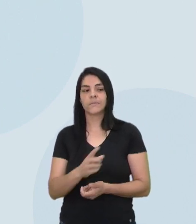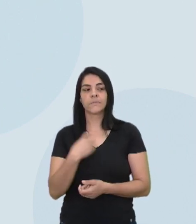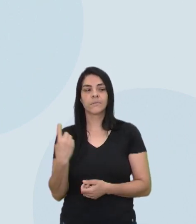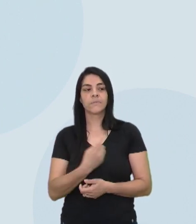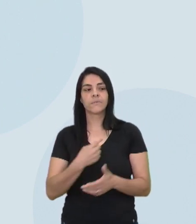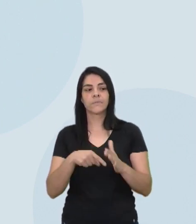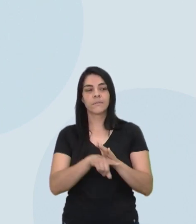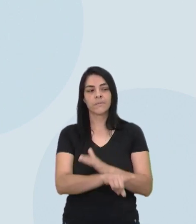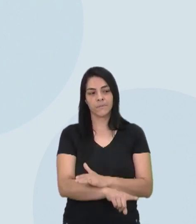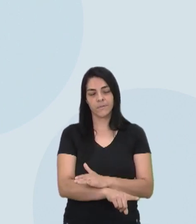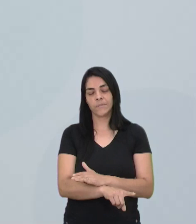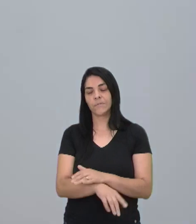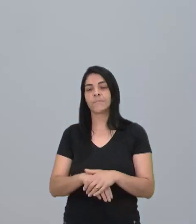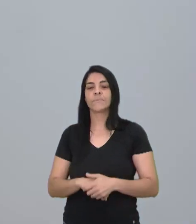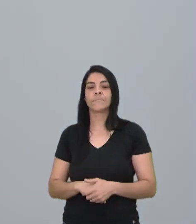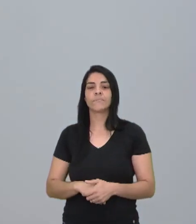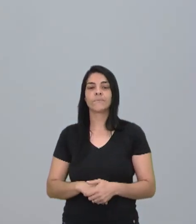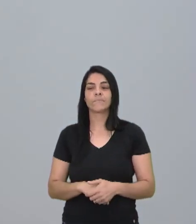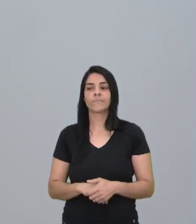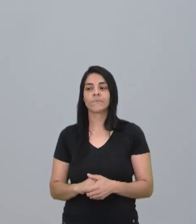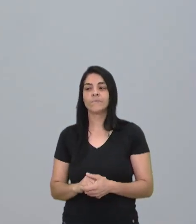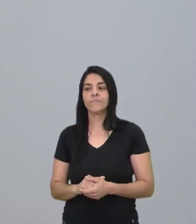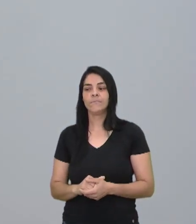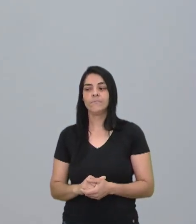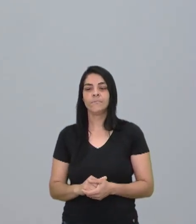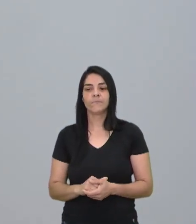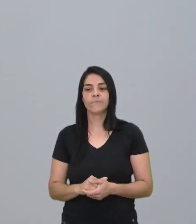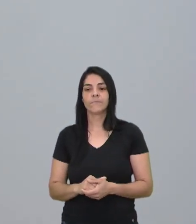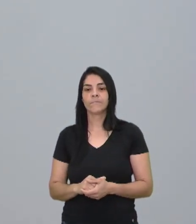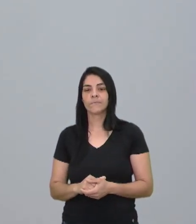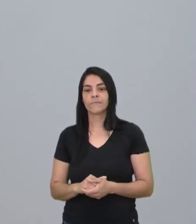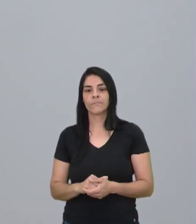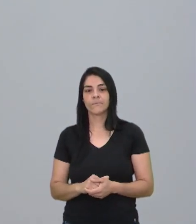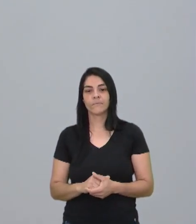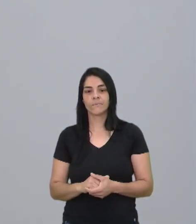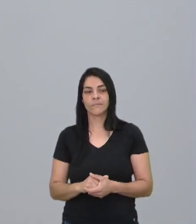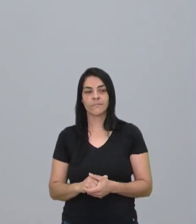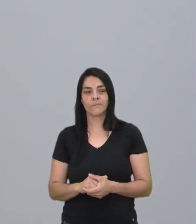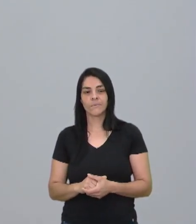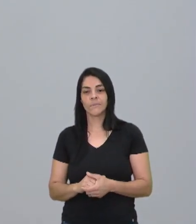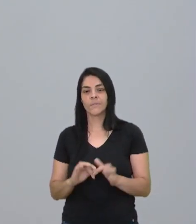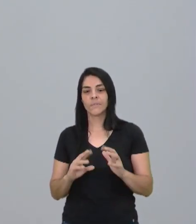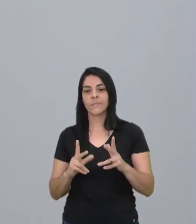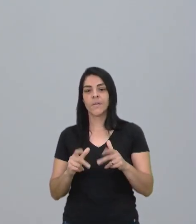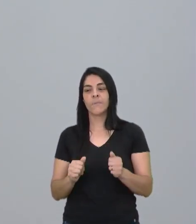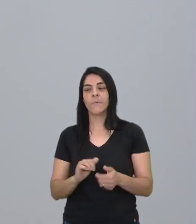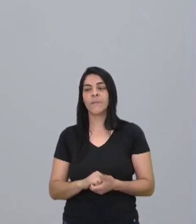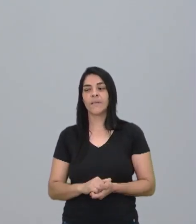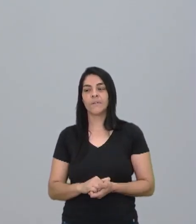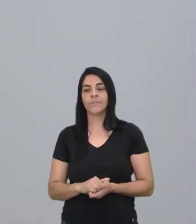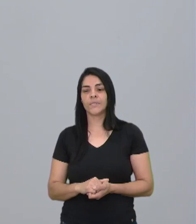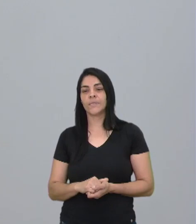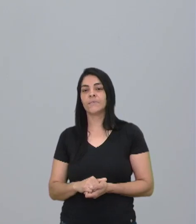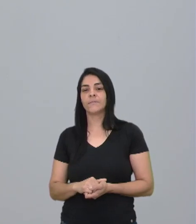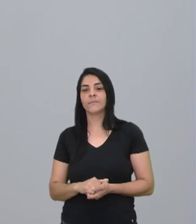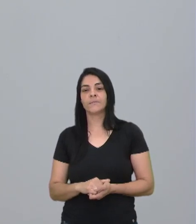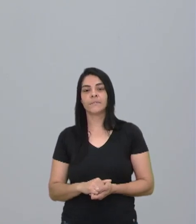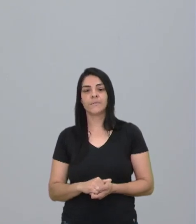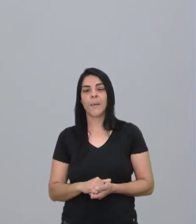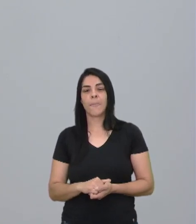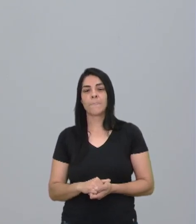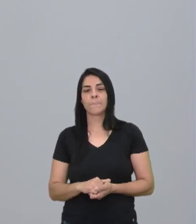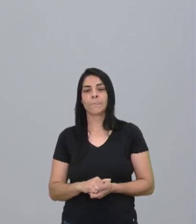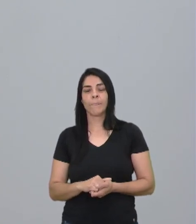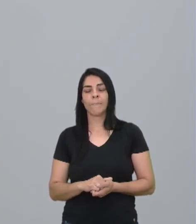maneira geral. Gente, olha só, gostaria muito de agradecer a participação de todos vocês, tornou a nossa aula muito mais